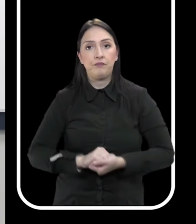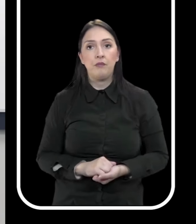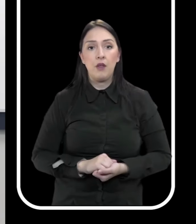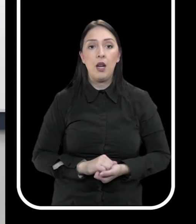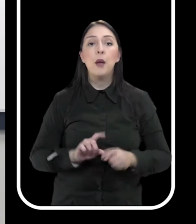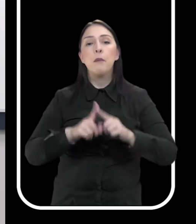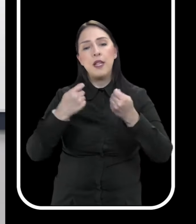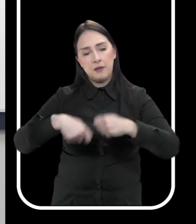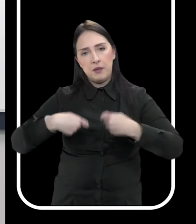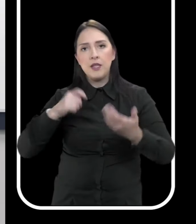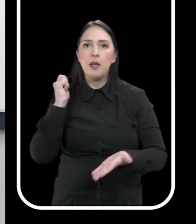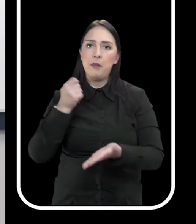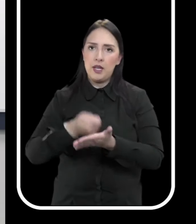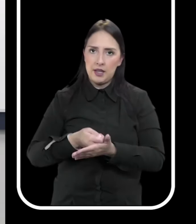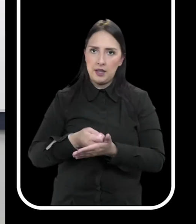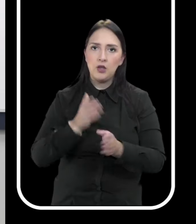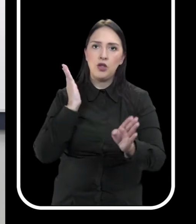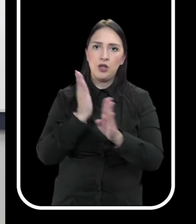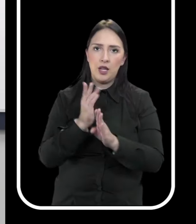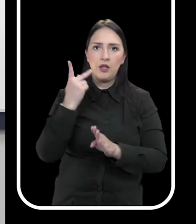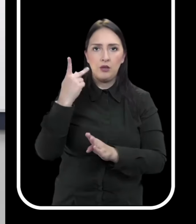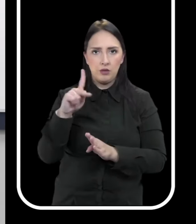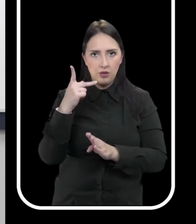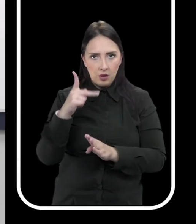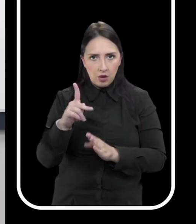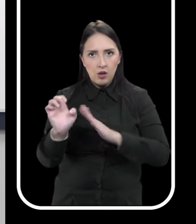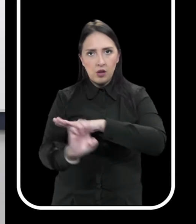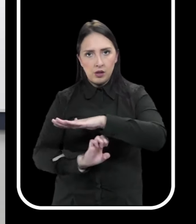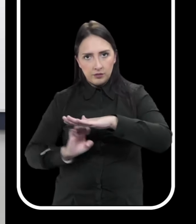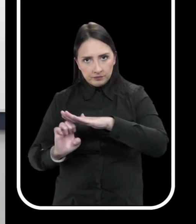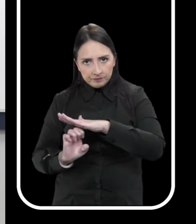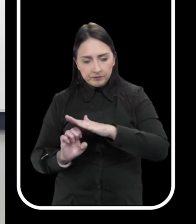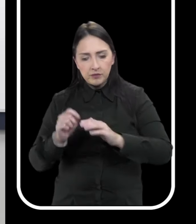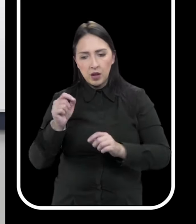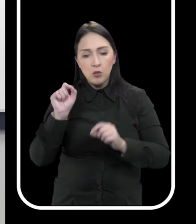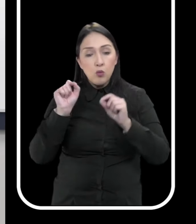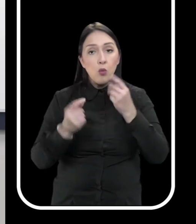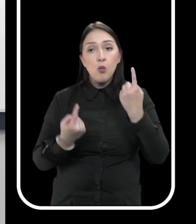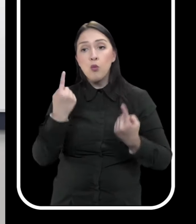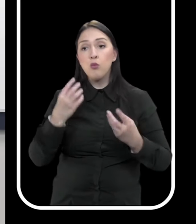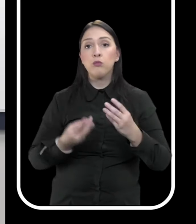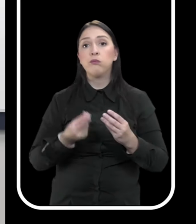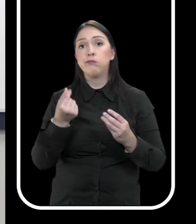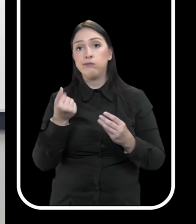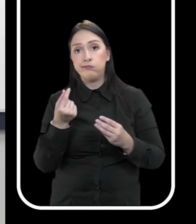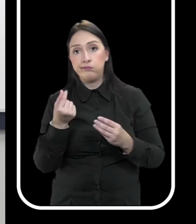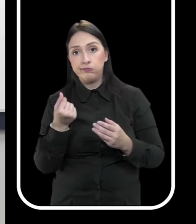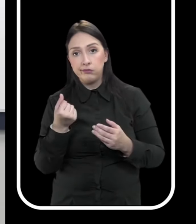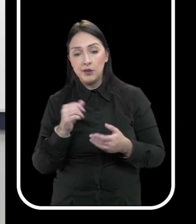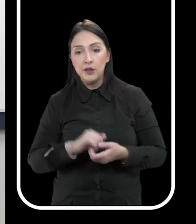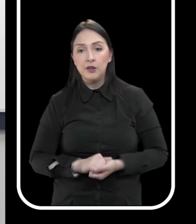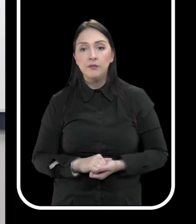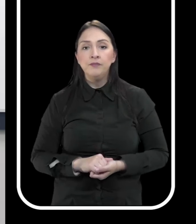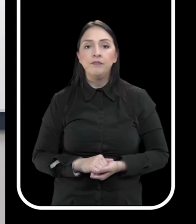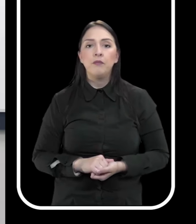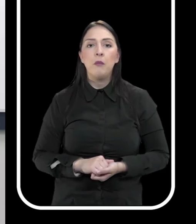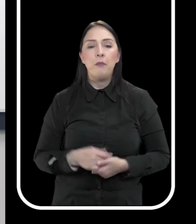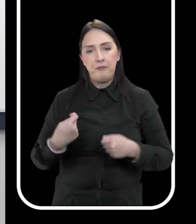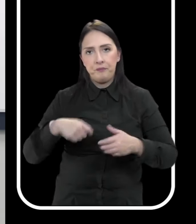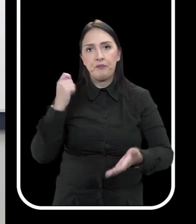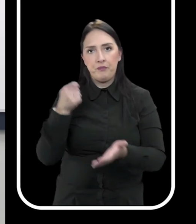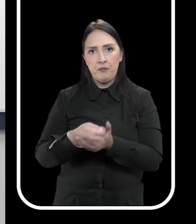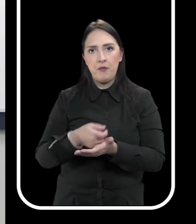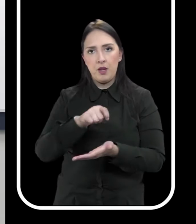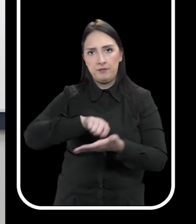avançadas. Aí, nesse caso, teria que verificar diretamente com a própria Flexim o quanto ficaria a